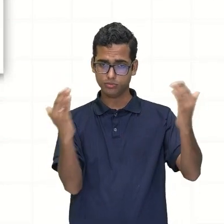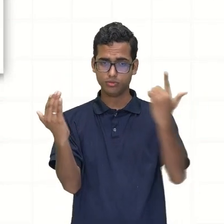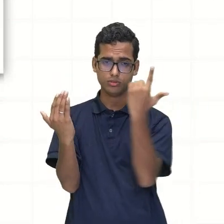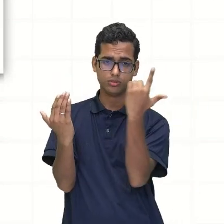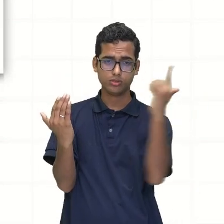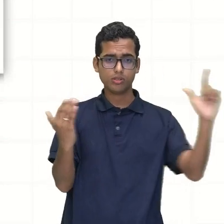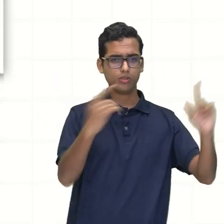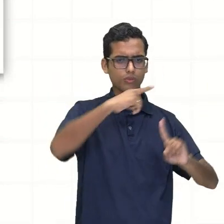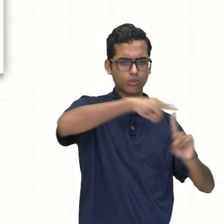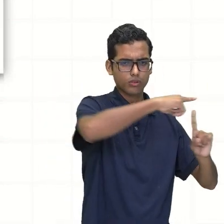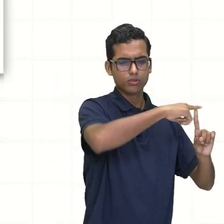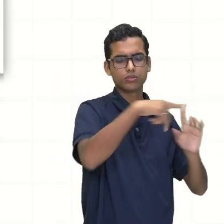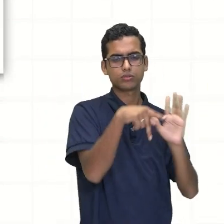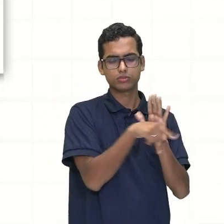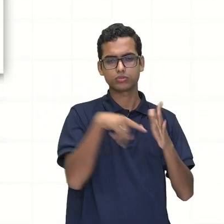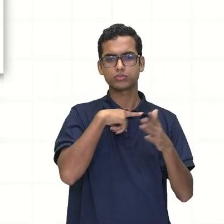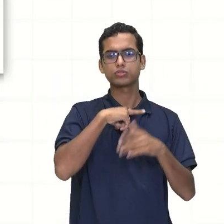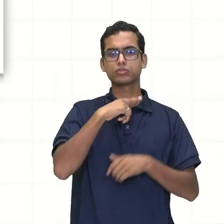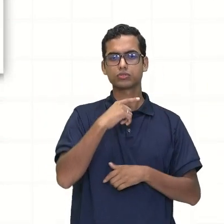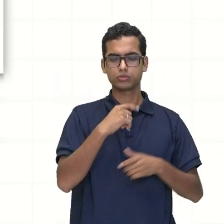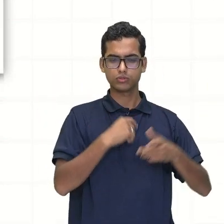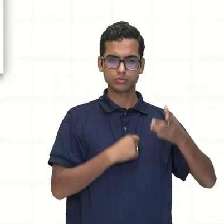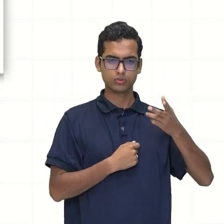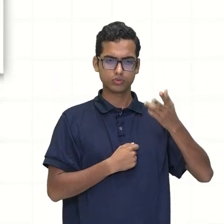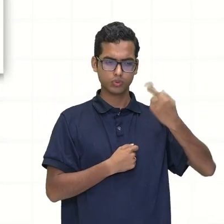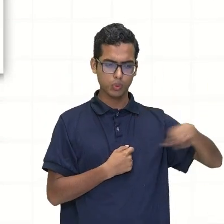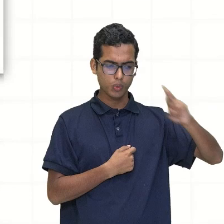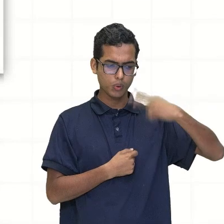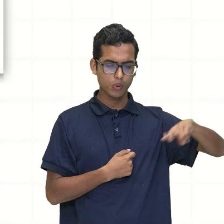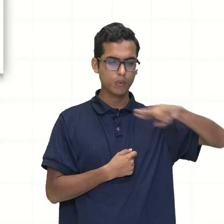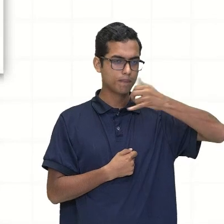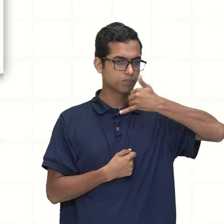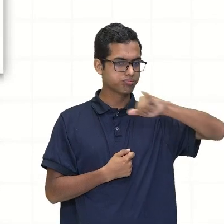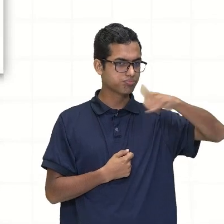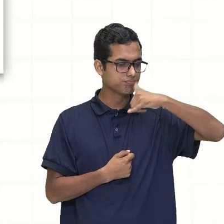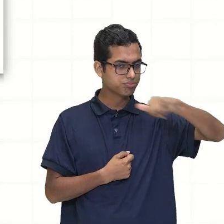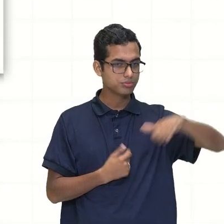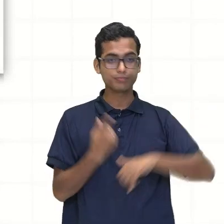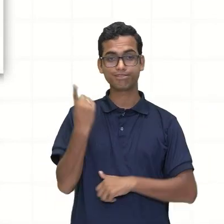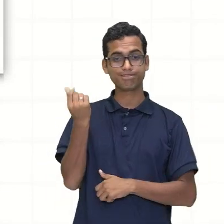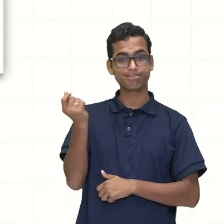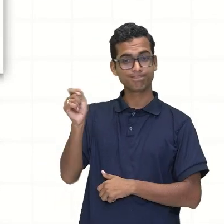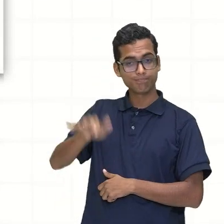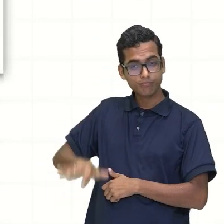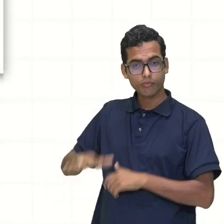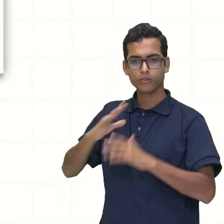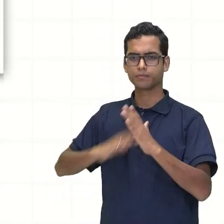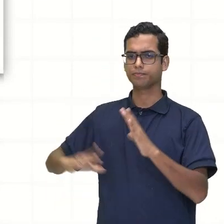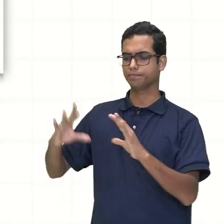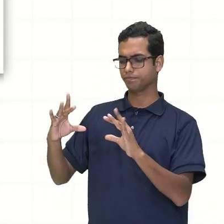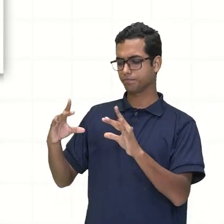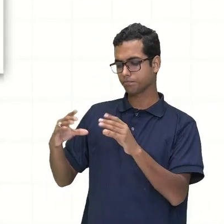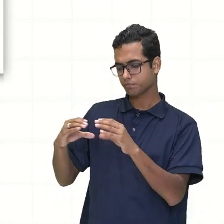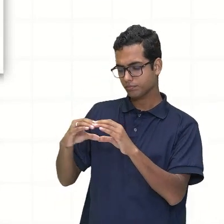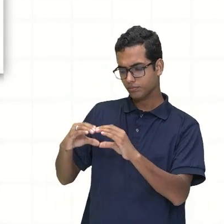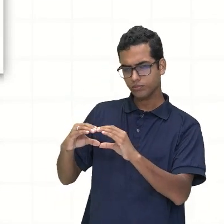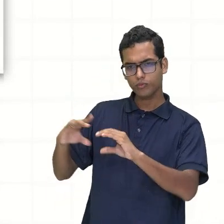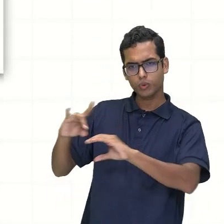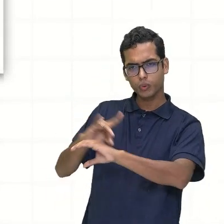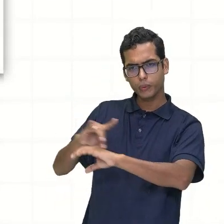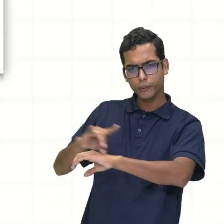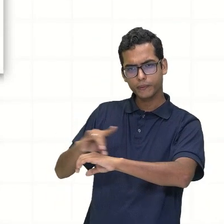com as opções de fontes de energias renováveis. Então, o seu baixo custo, né, se comparado a essas outras fontes